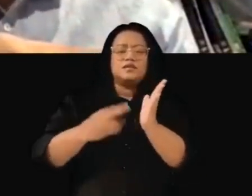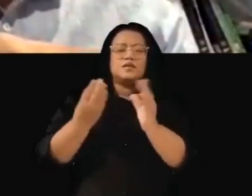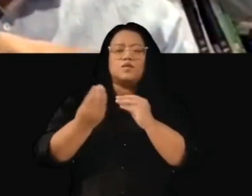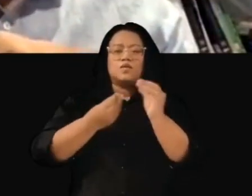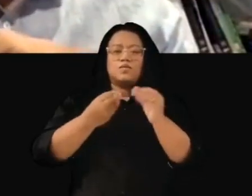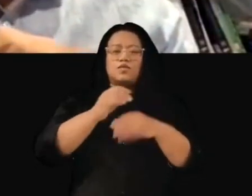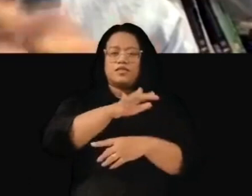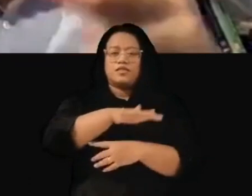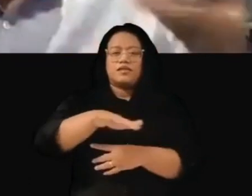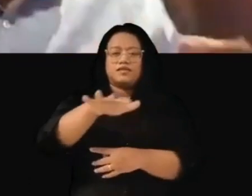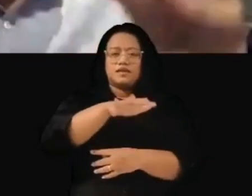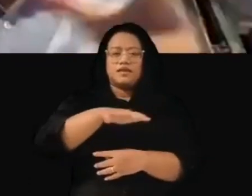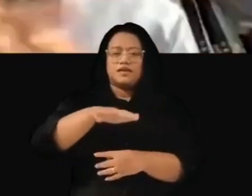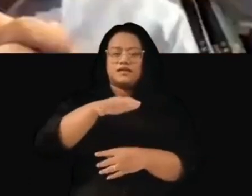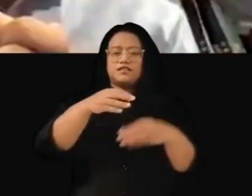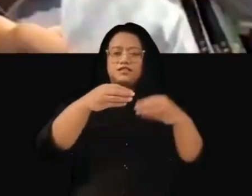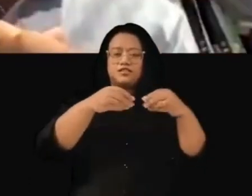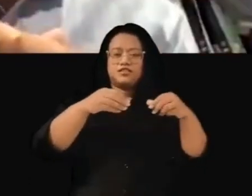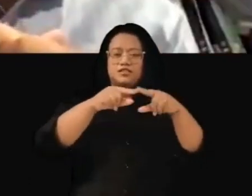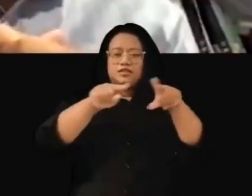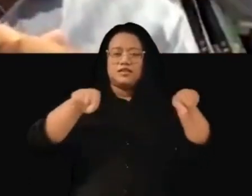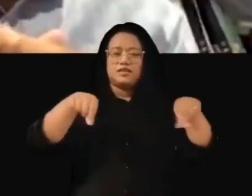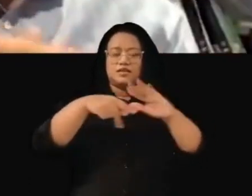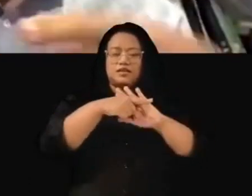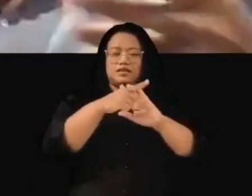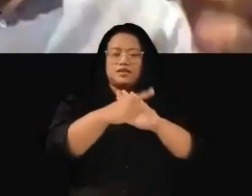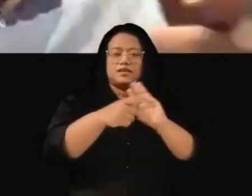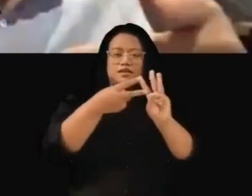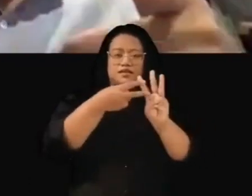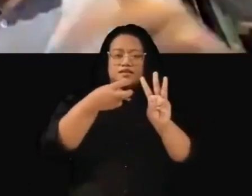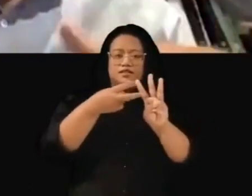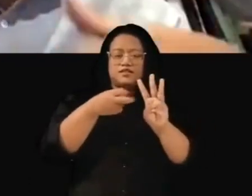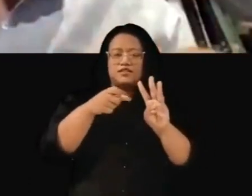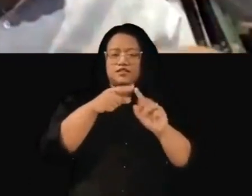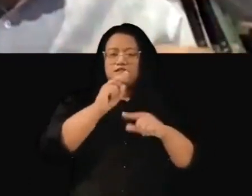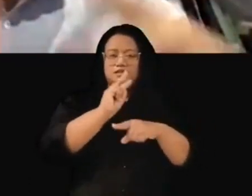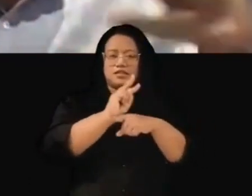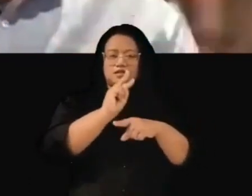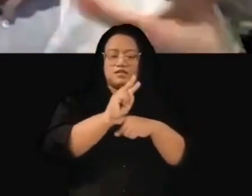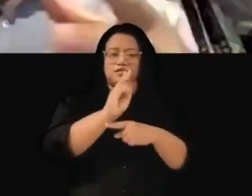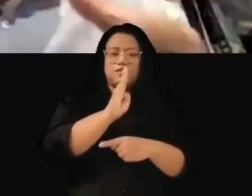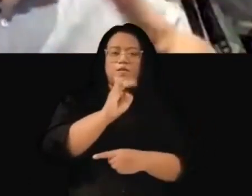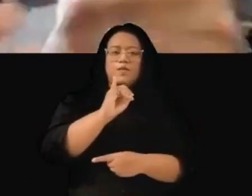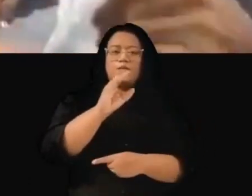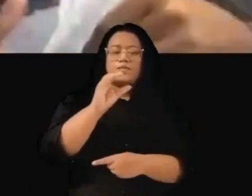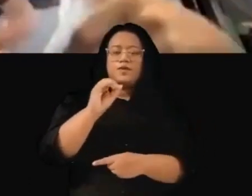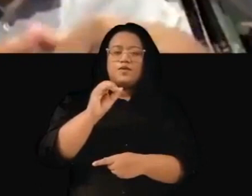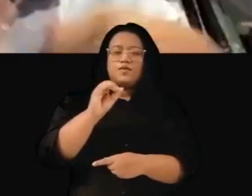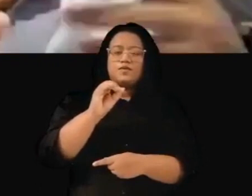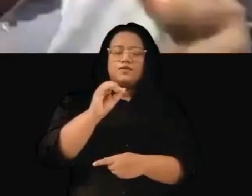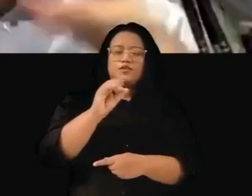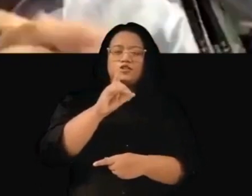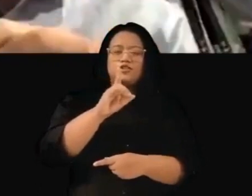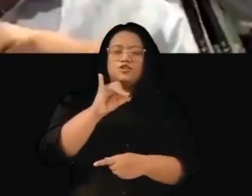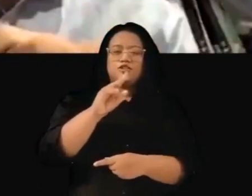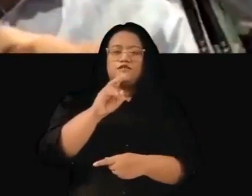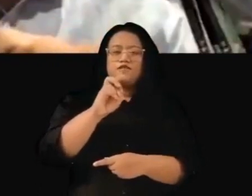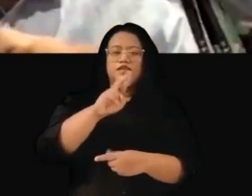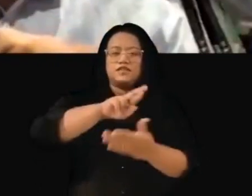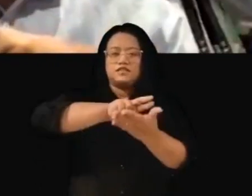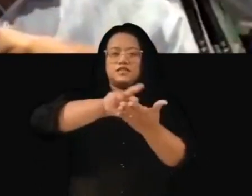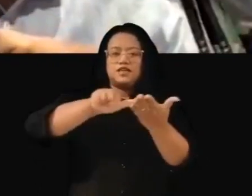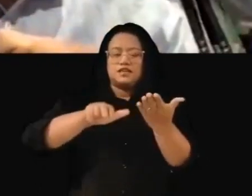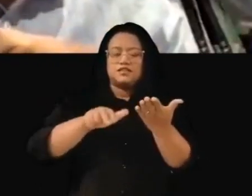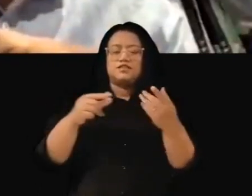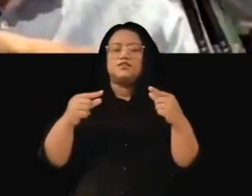áreas de terras indígenas, a conservação da biodiversidade é melhor, é mais eficiente do que aquela, por exemplo,